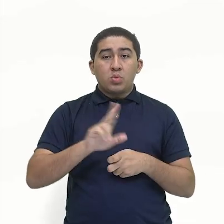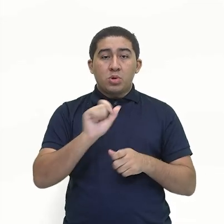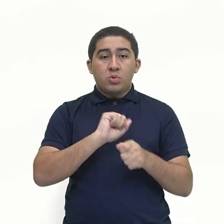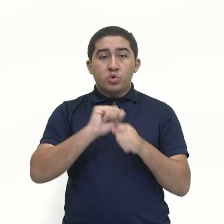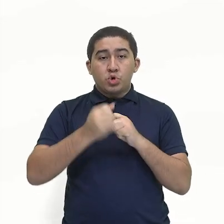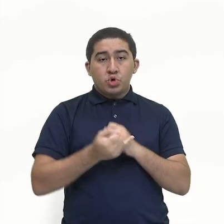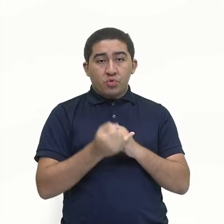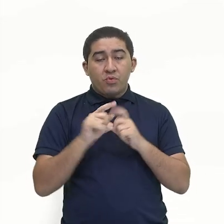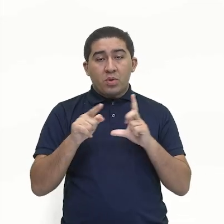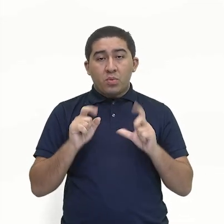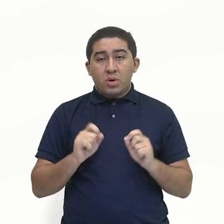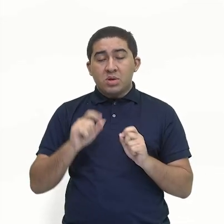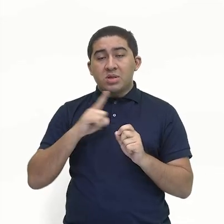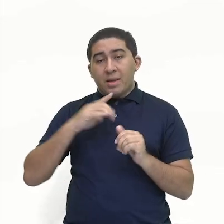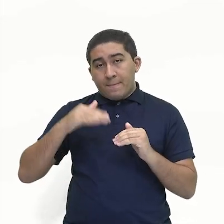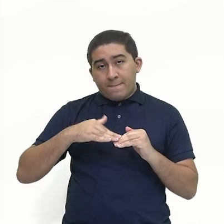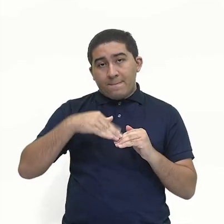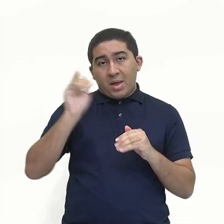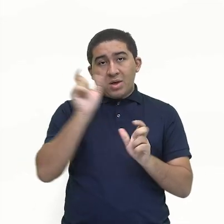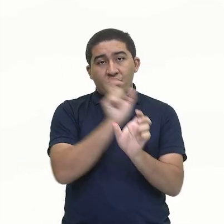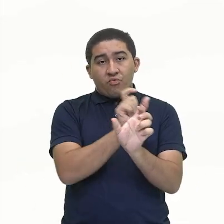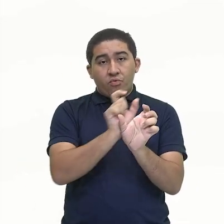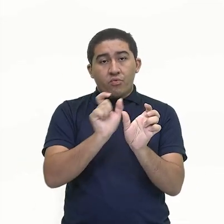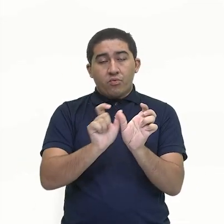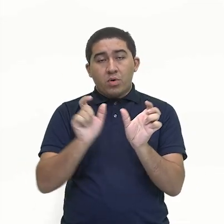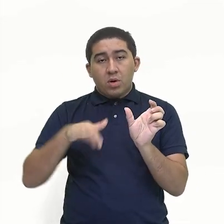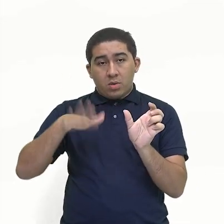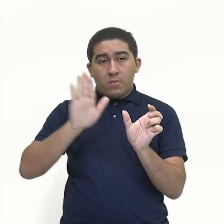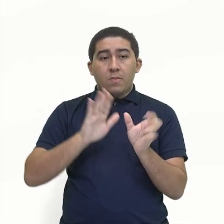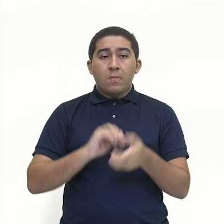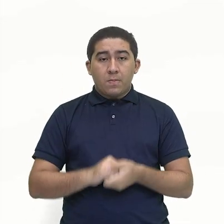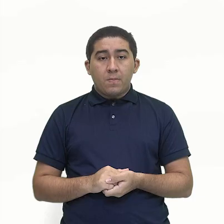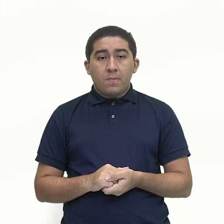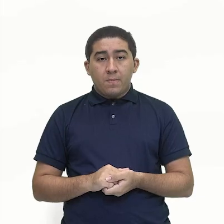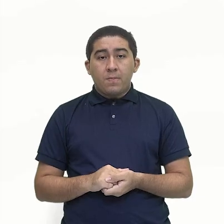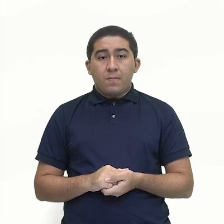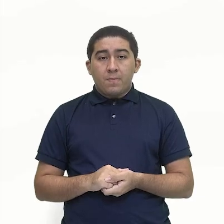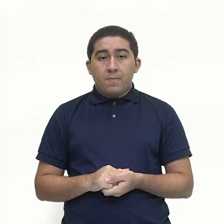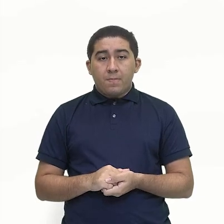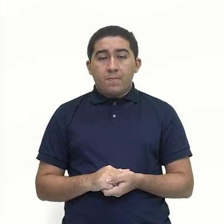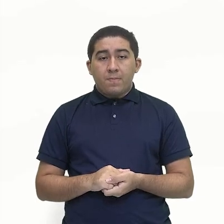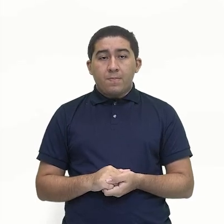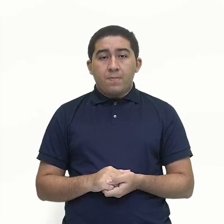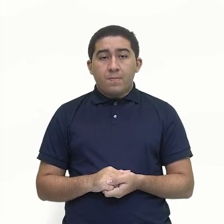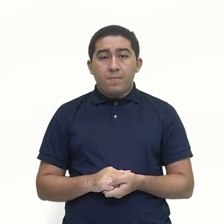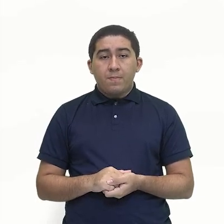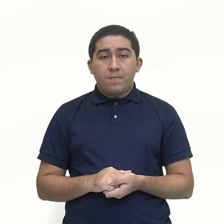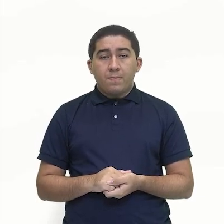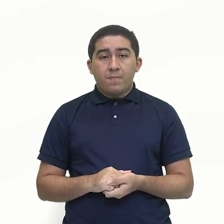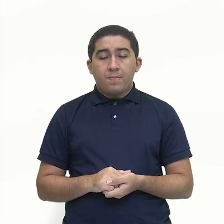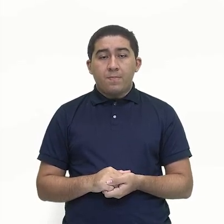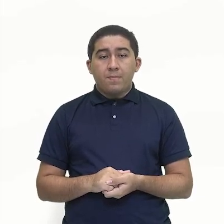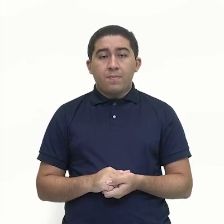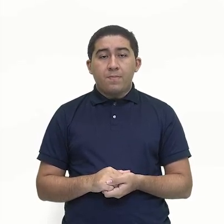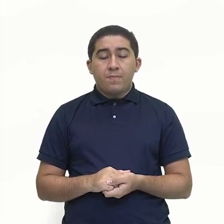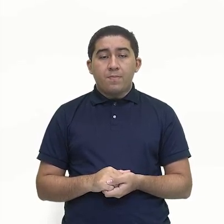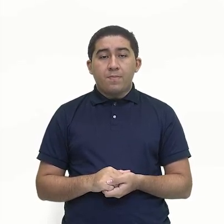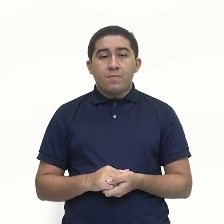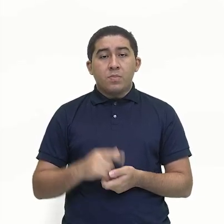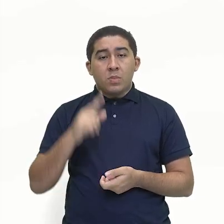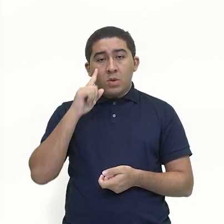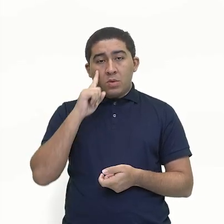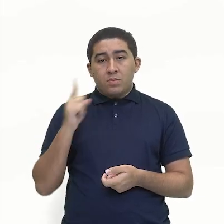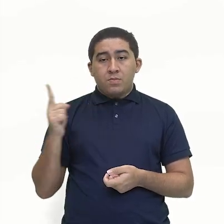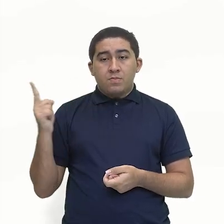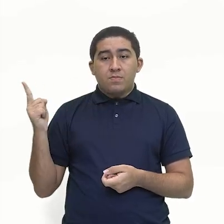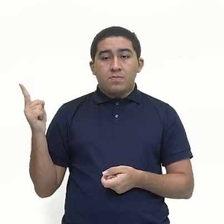claramente ele é um adjetivo com pelo menos 3 sílabas. Ó, Beautiful. 3 sílabas, tá? Aqui